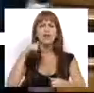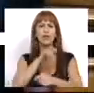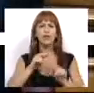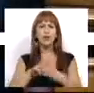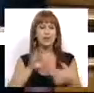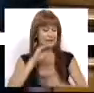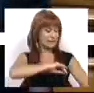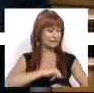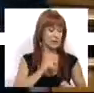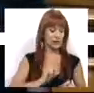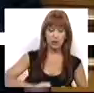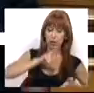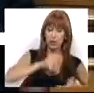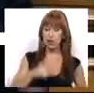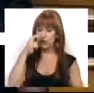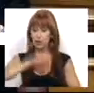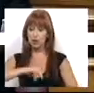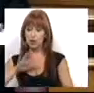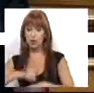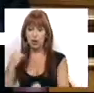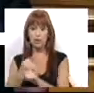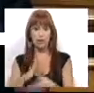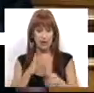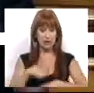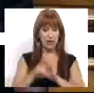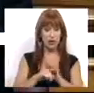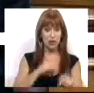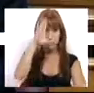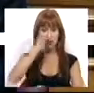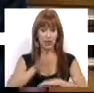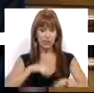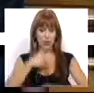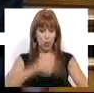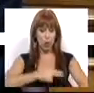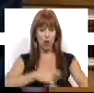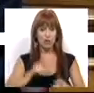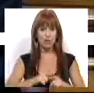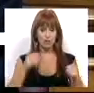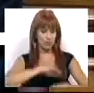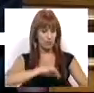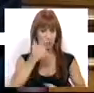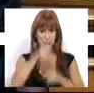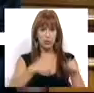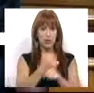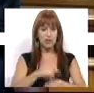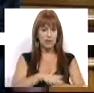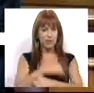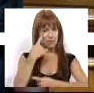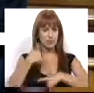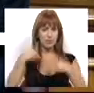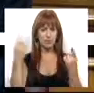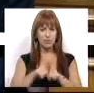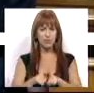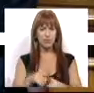sacrifícios entre os rendimentos do capital e os rendimentos do trabalho. De facto, através deste artigo, o Governo pretende fazer um corte nas remunerações dos trabalhadores da administração